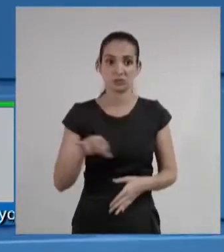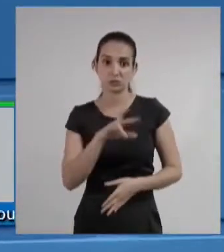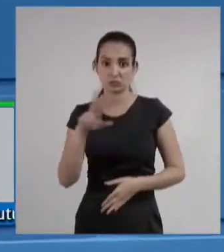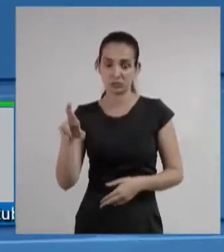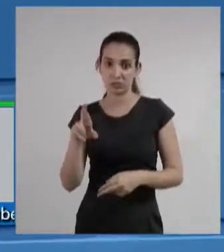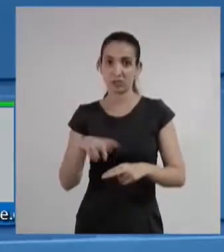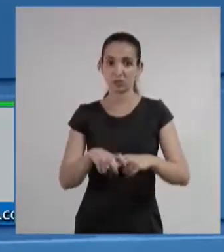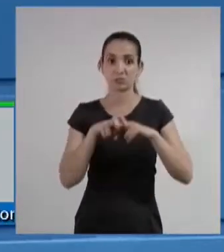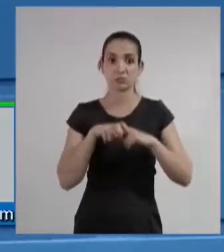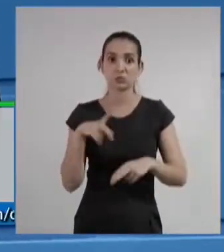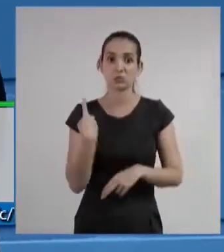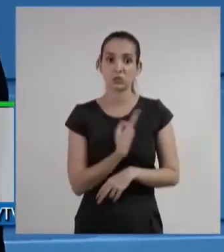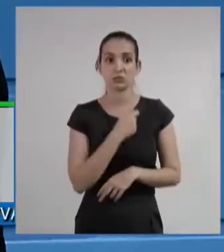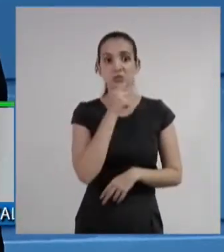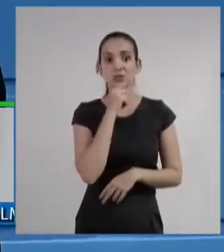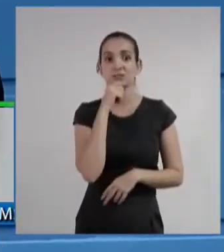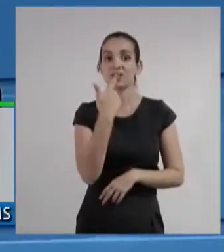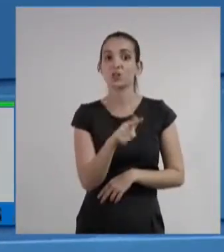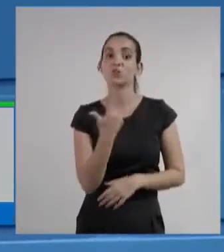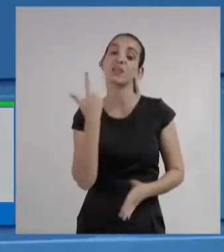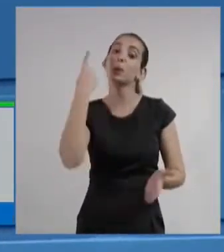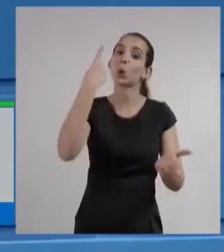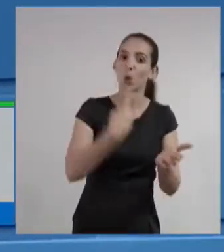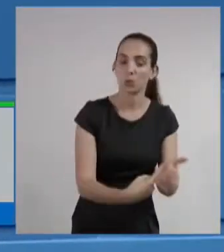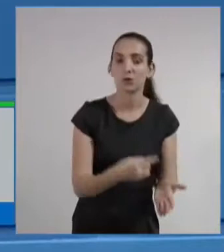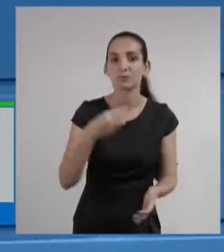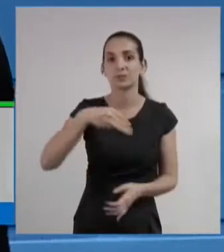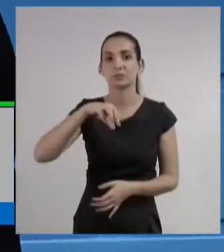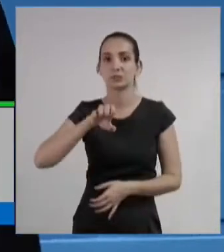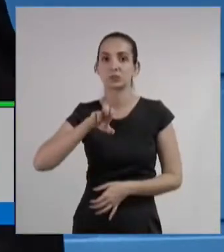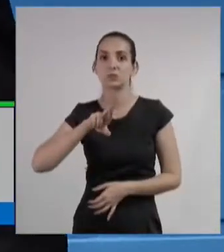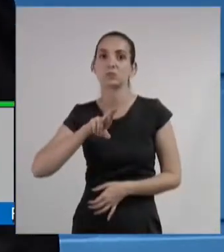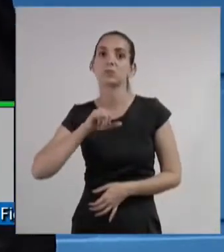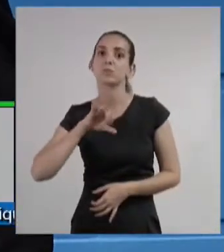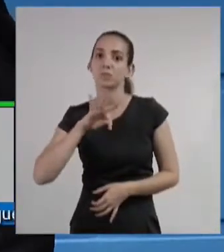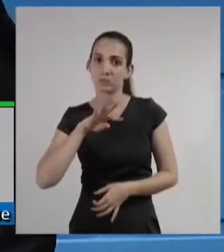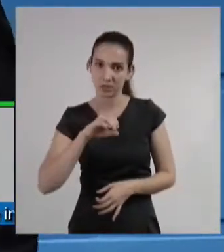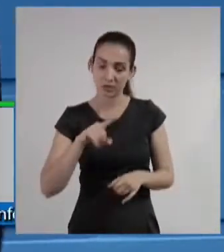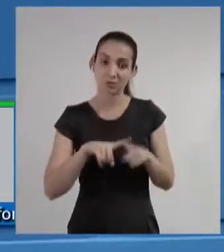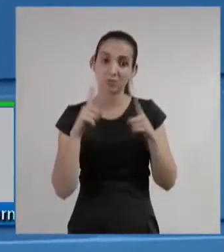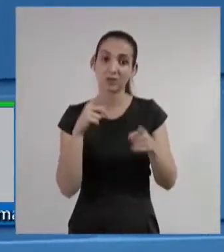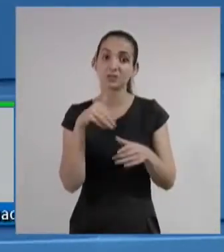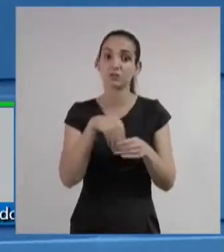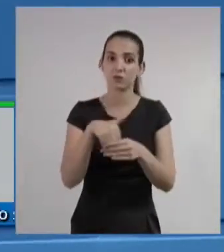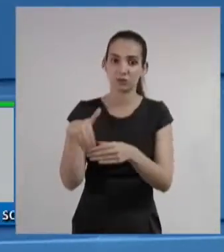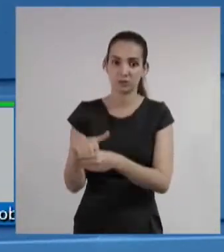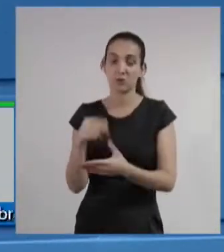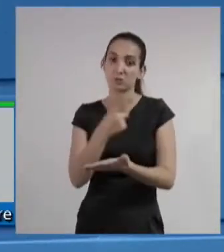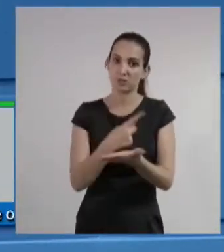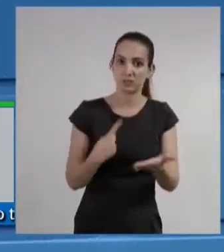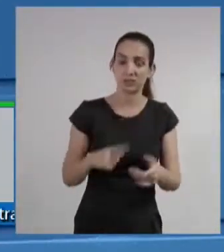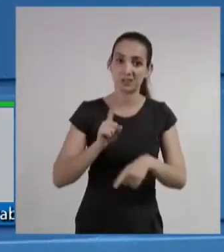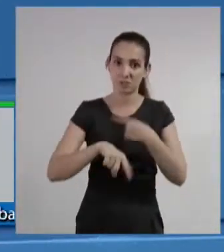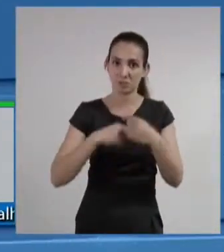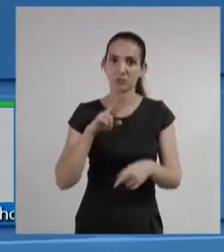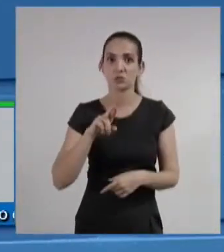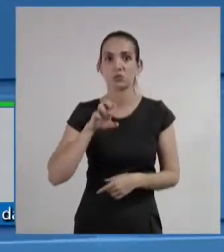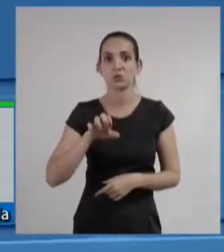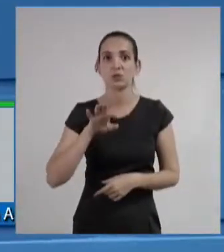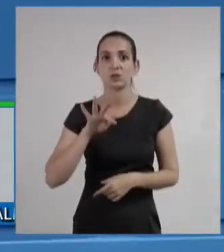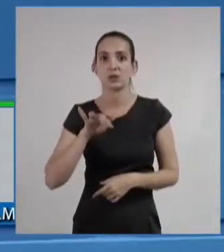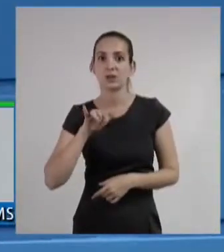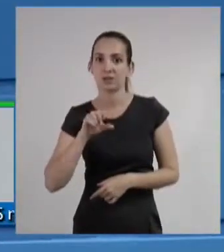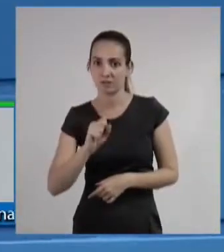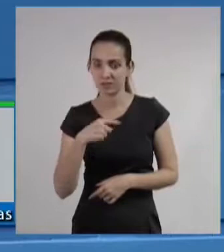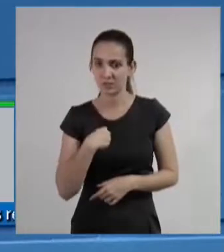não temos ainda convênio de mérito. Nós estamos fazendo a discussão em relação a isso, mas votamos o parecer da comissão. No refis, só queria consultar se foi colocada a